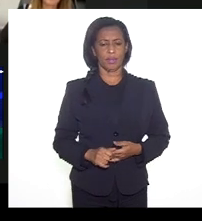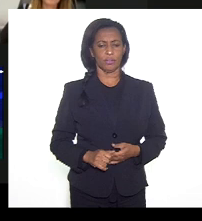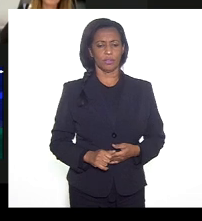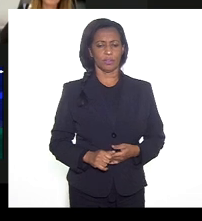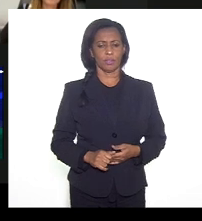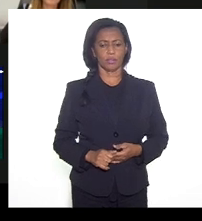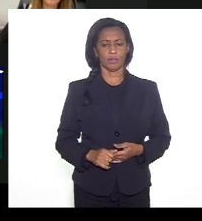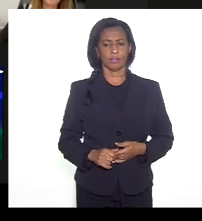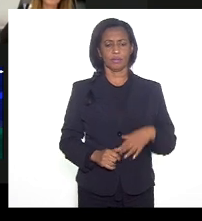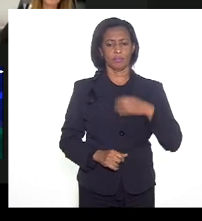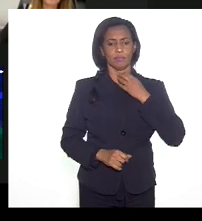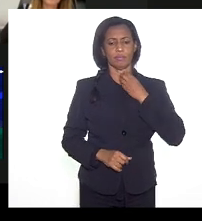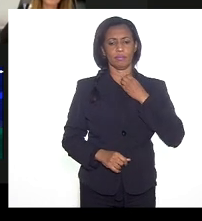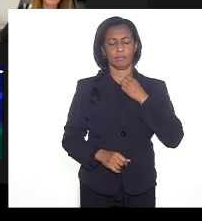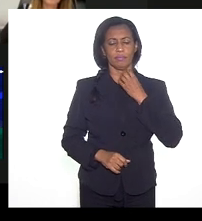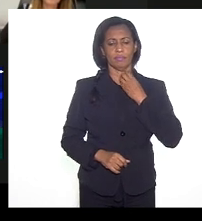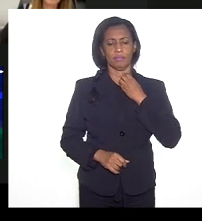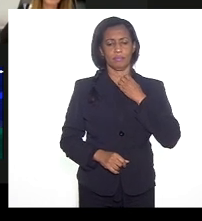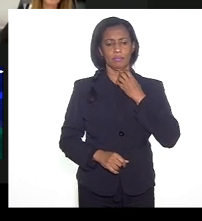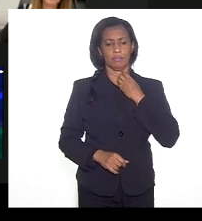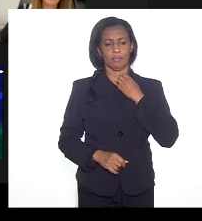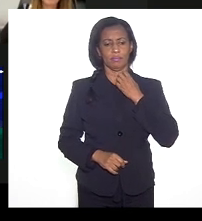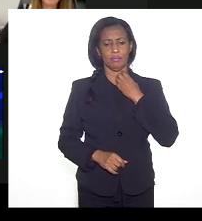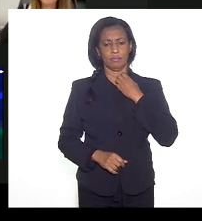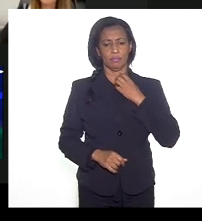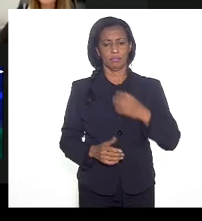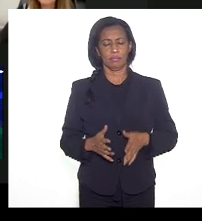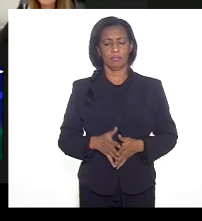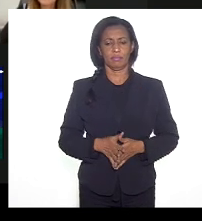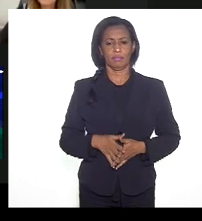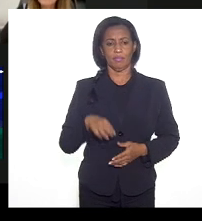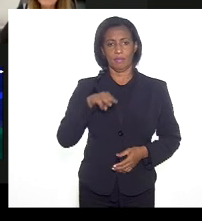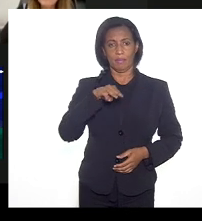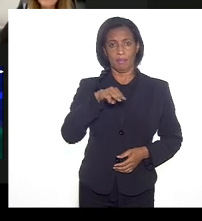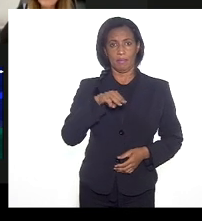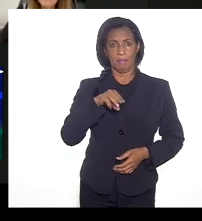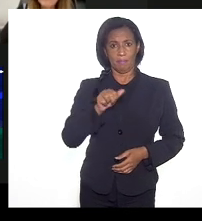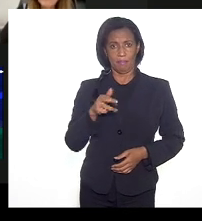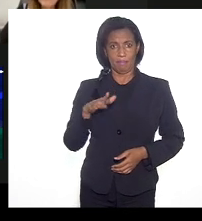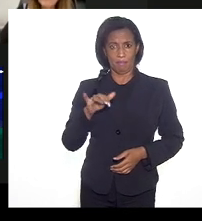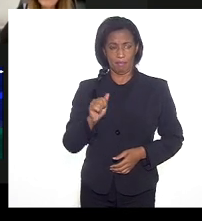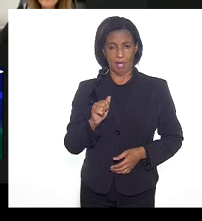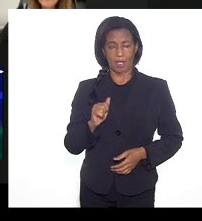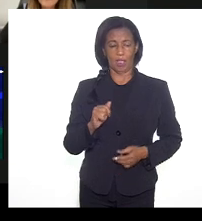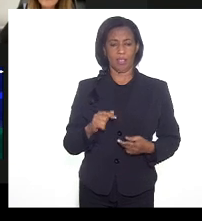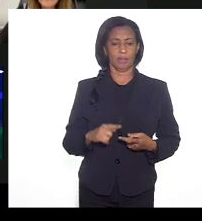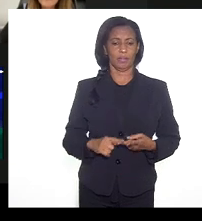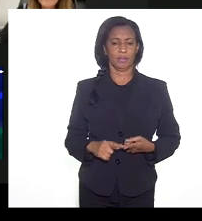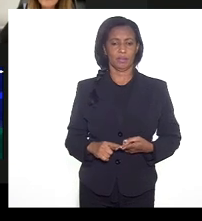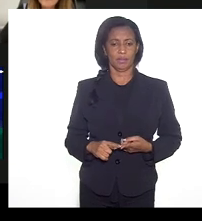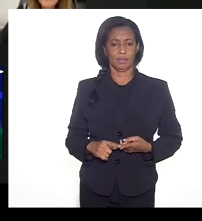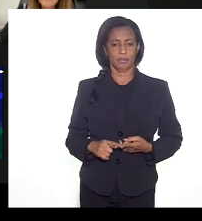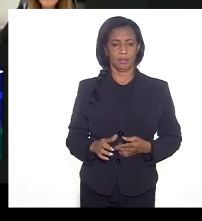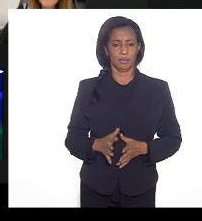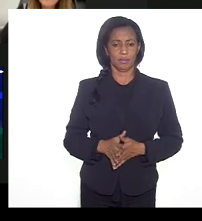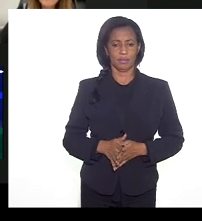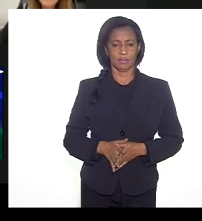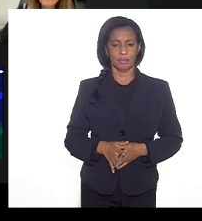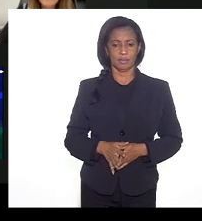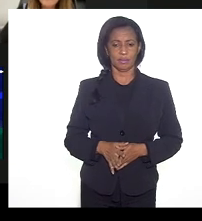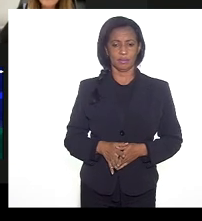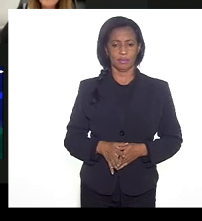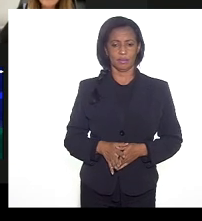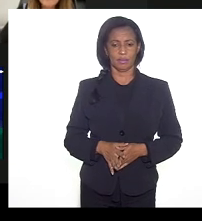já já então vamos lá um minuto só Bruno deputado deputado Deodalto depois Marta e Bruno que não vai estender mais o Bruno